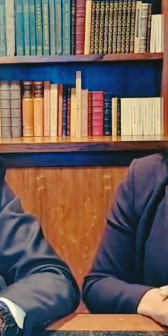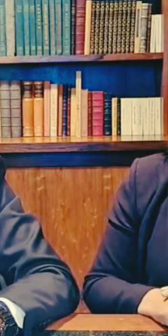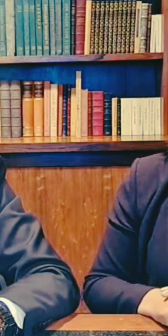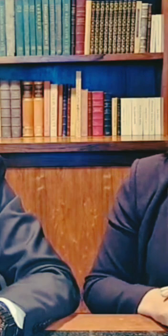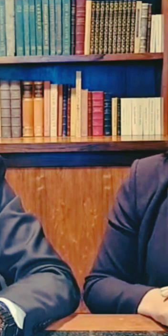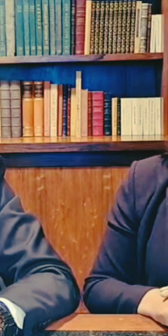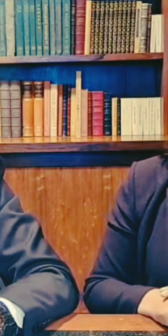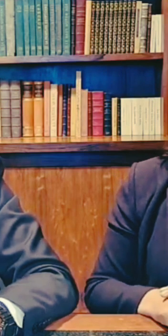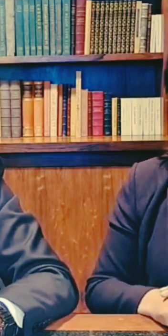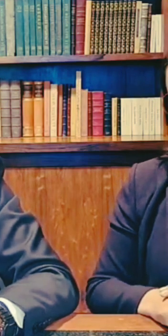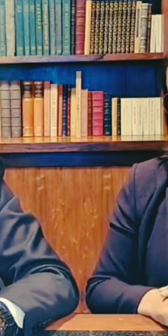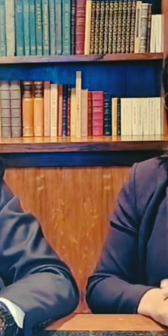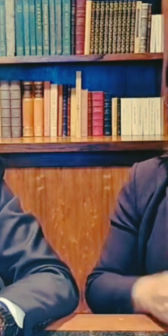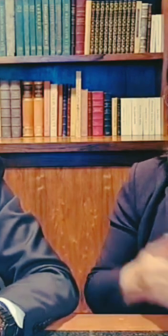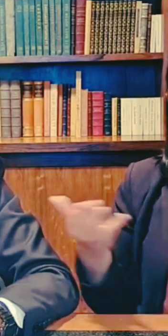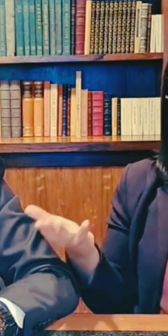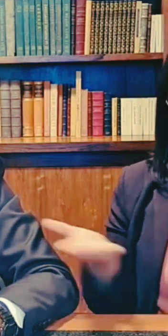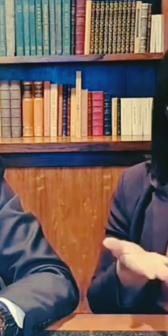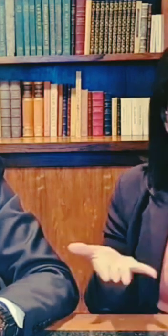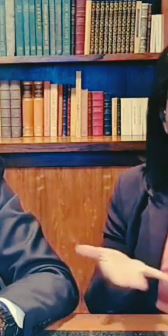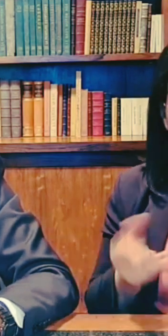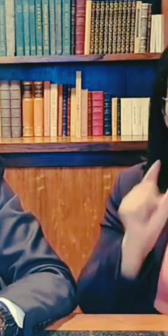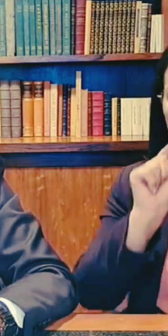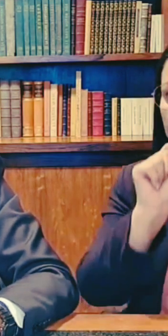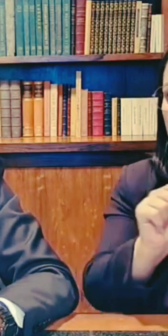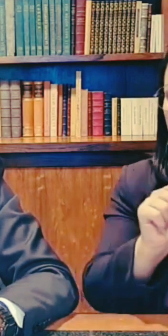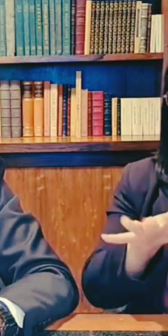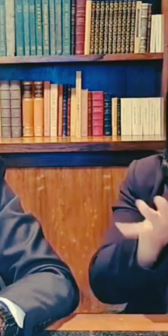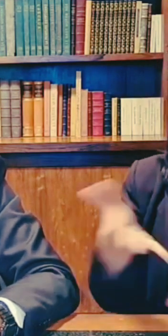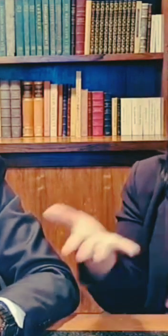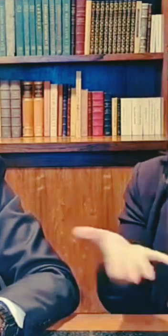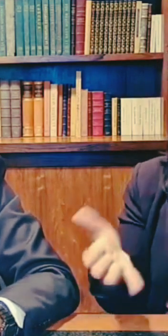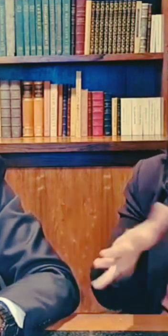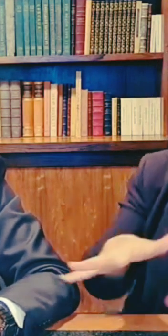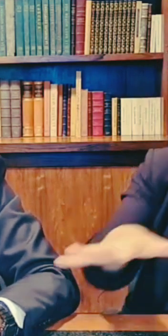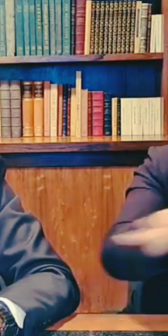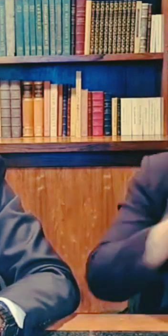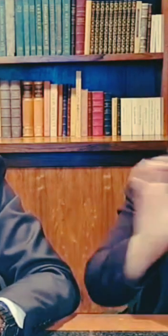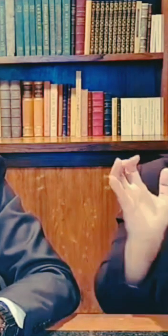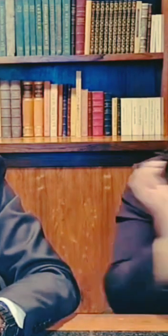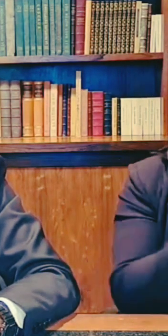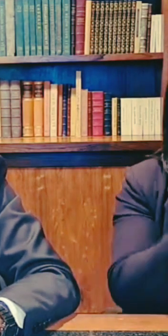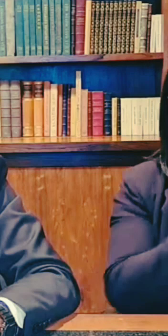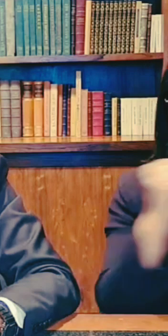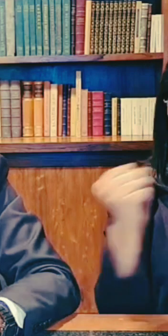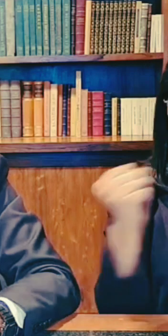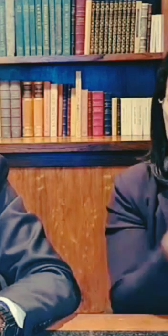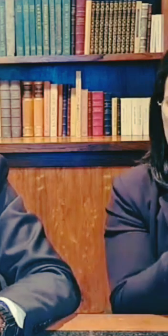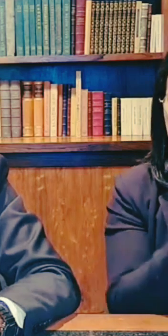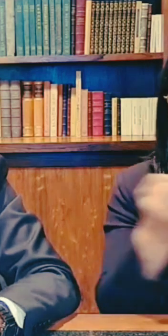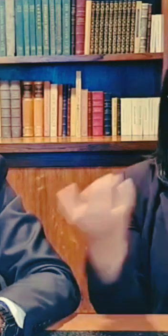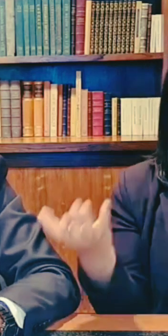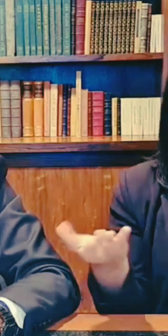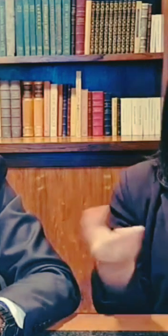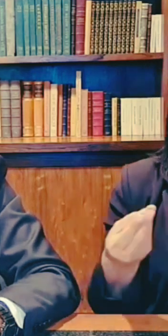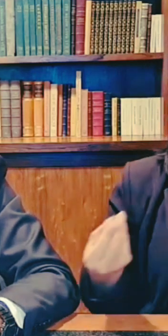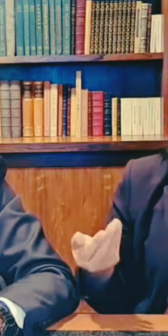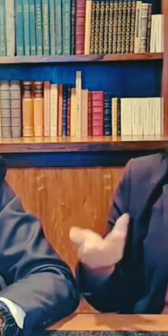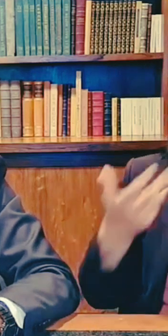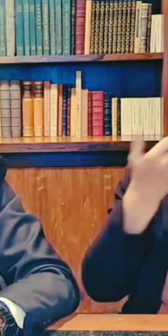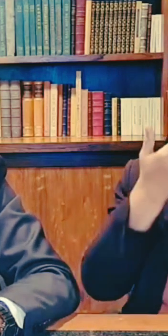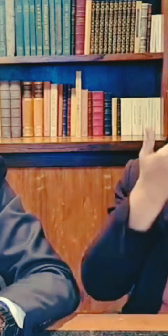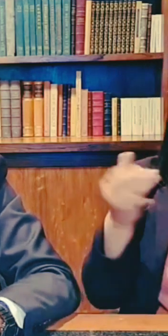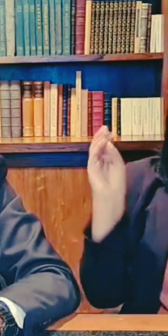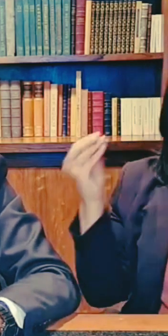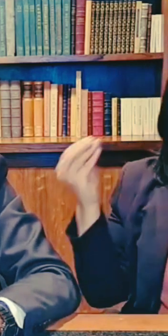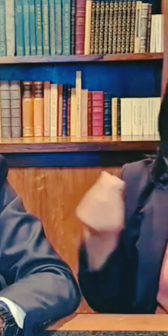está atingindo aí essa parte da sociedade, e no meu entender não falta mais nada